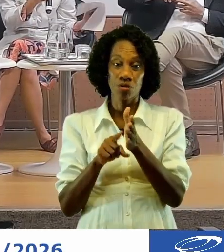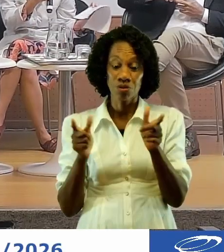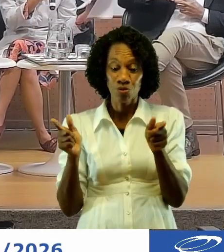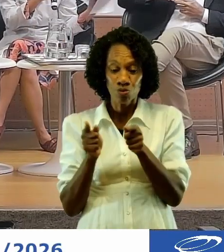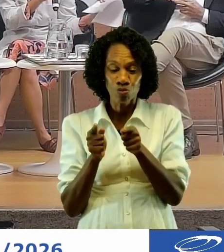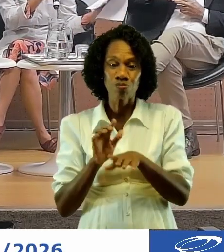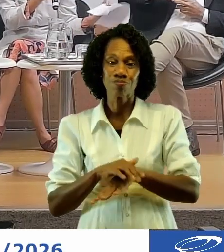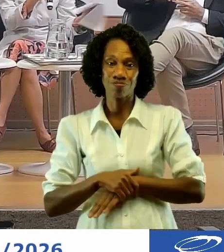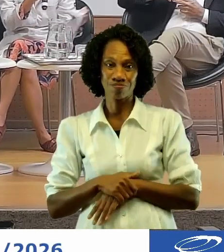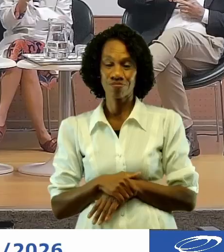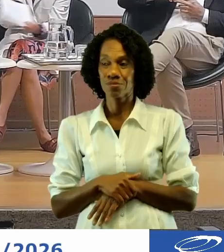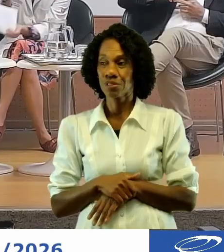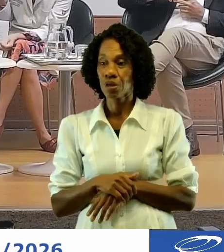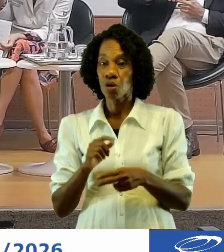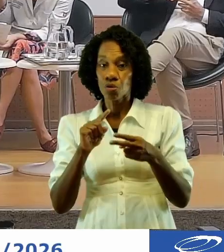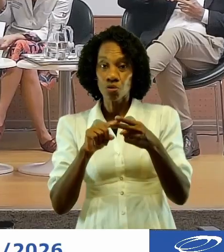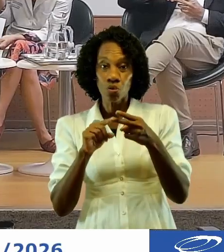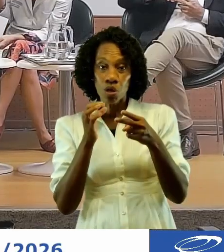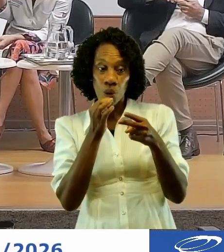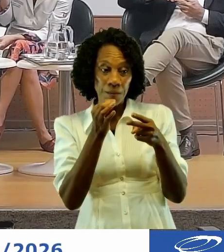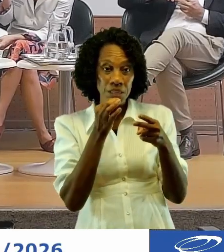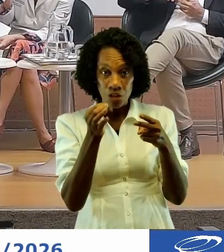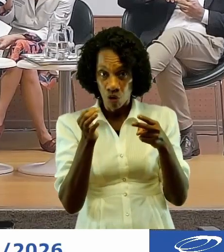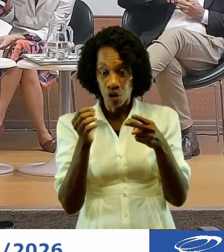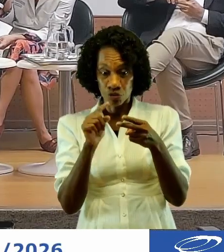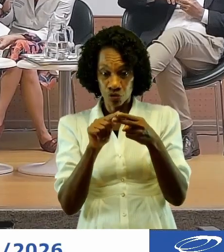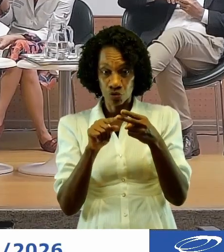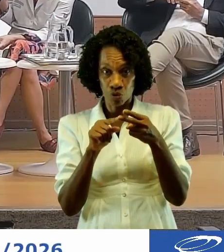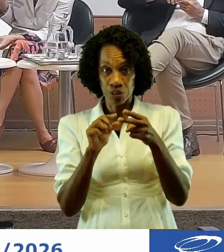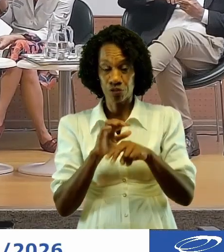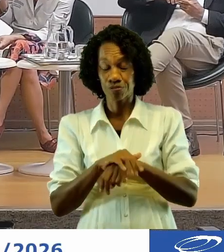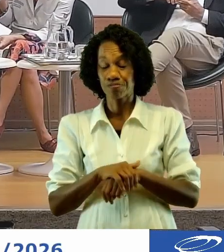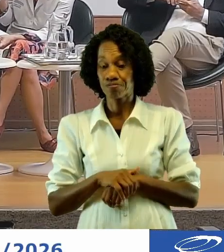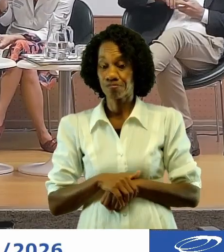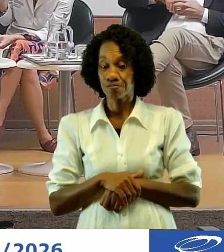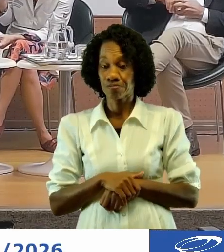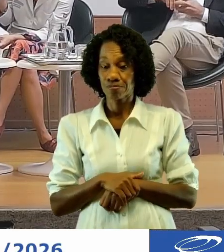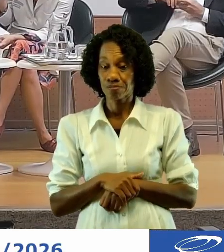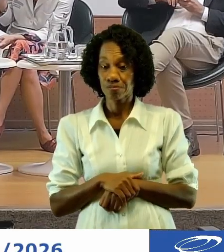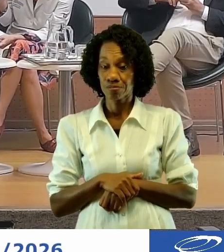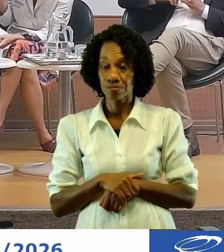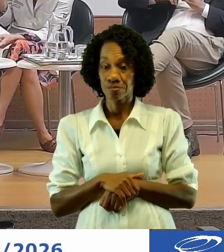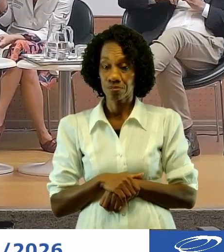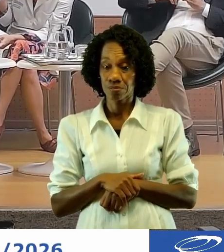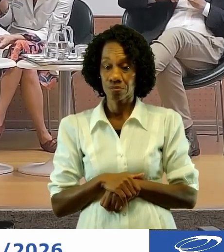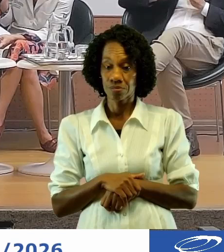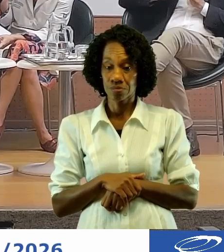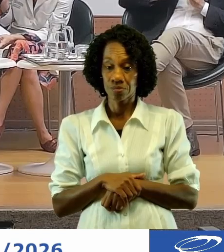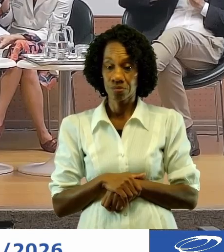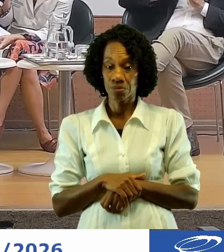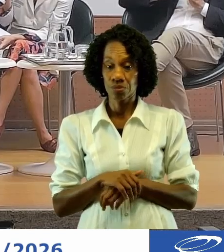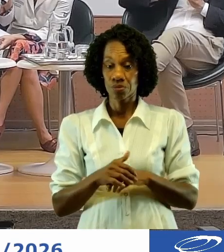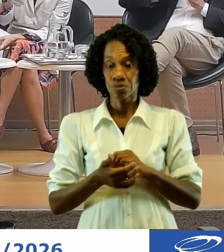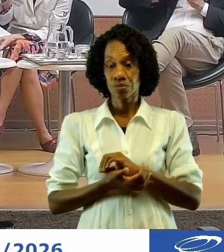a opinião dos dois, do Mauro e do Alex. I want to make two more questions for both